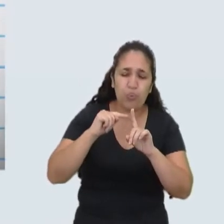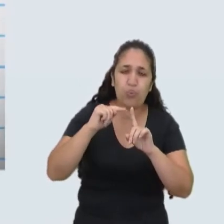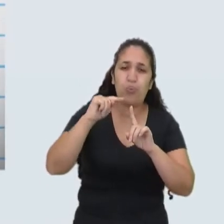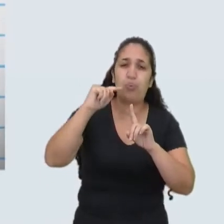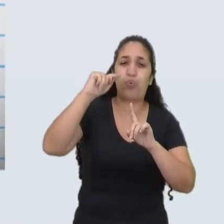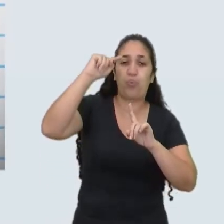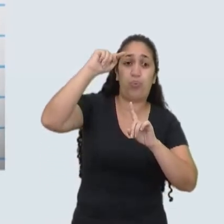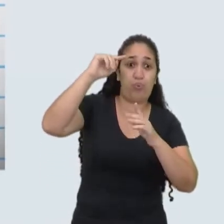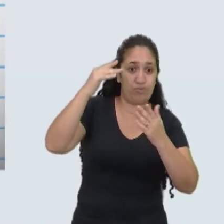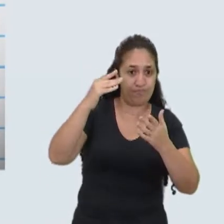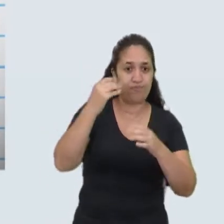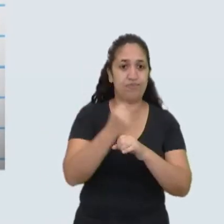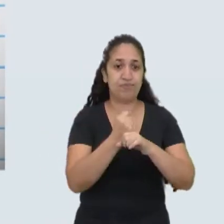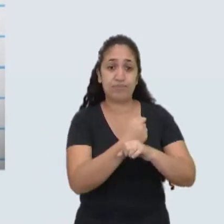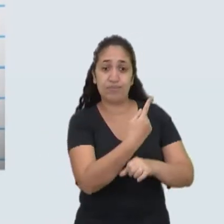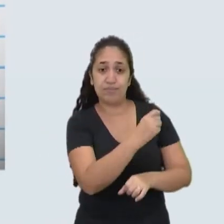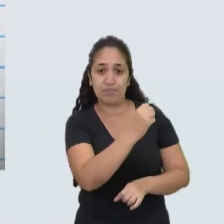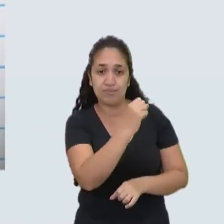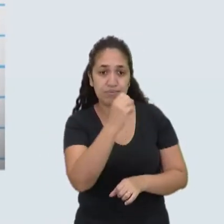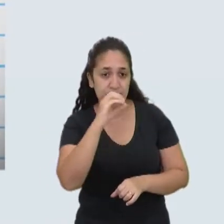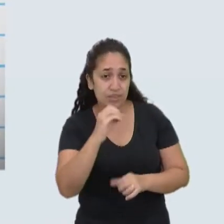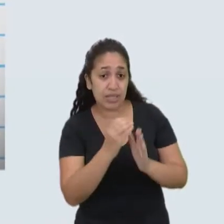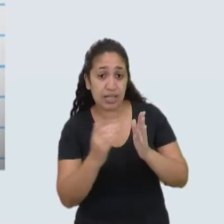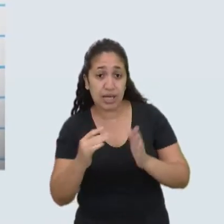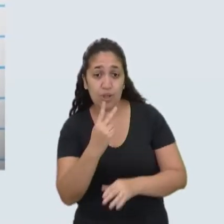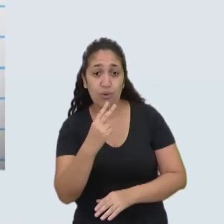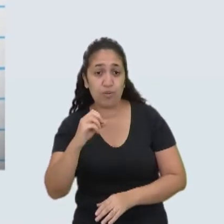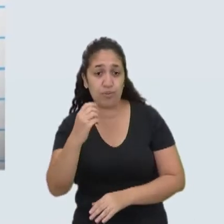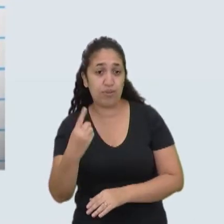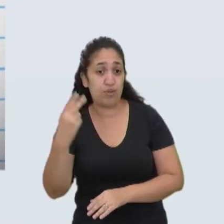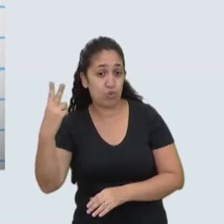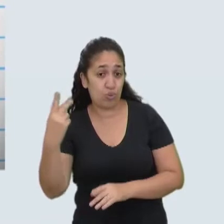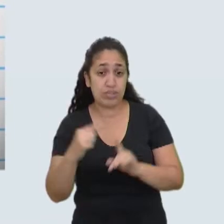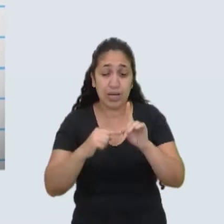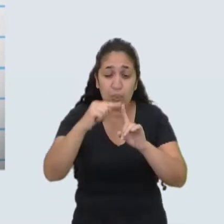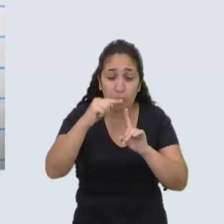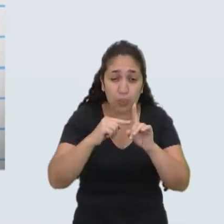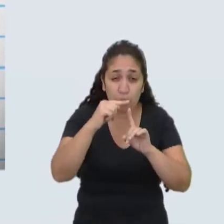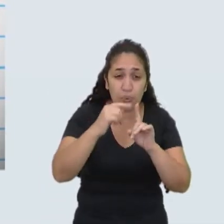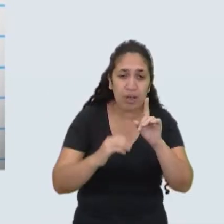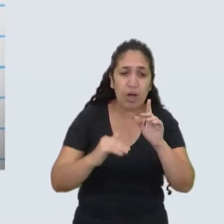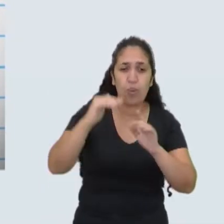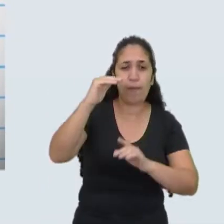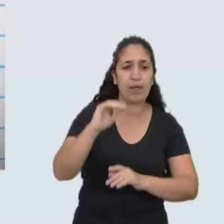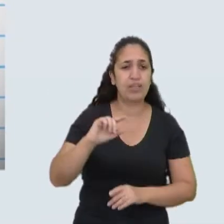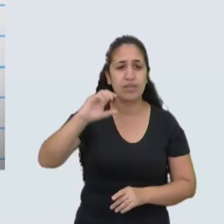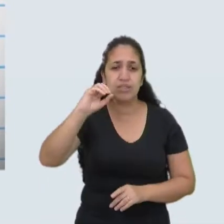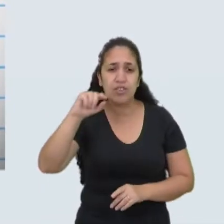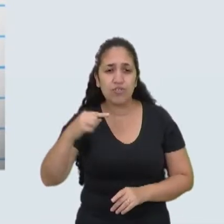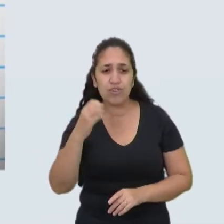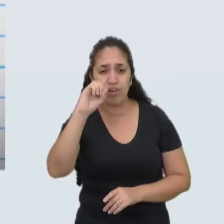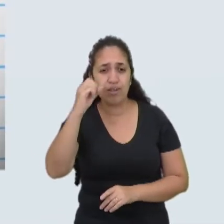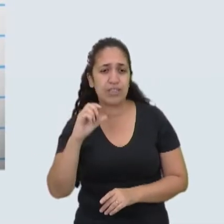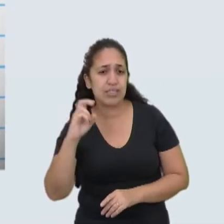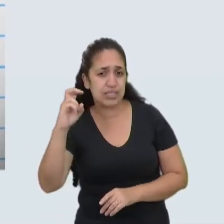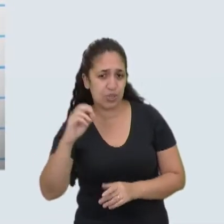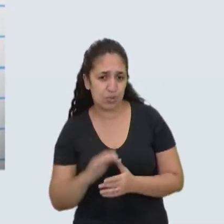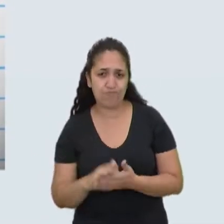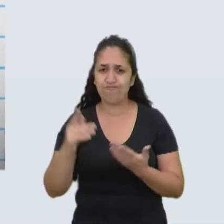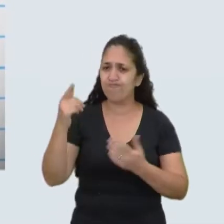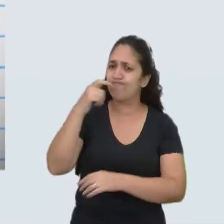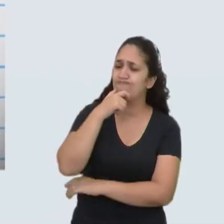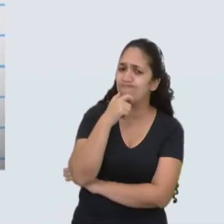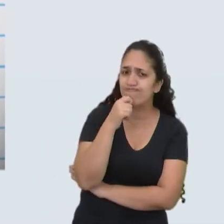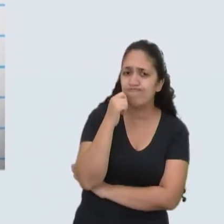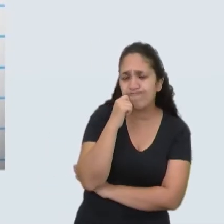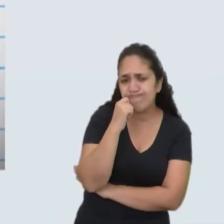De 1880 a 2012, a temperatura global média aumentou em 0,85 grau. Bem, se em